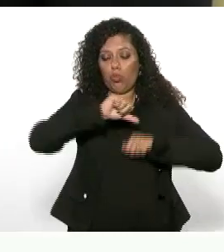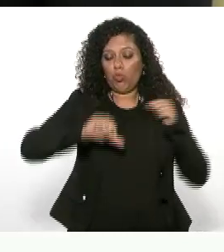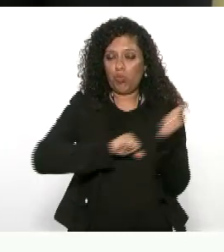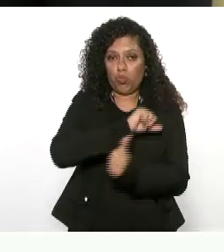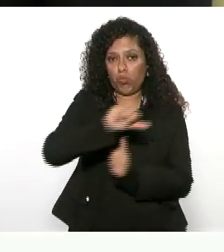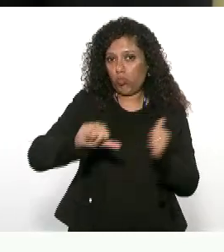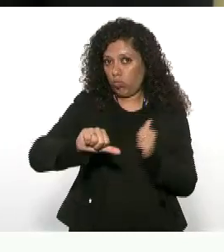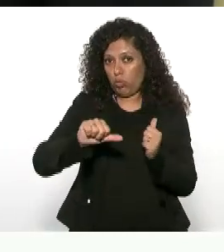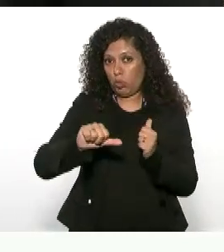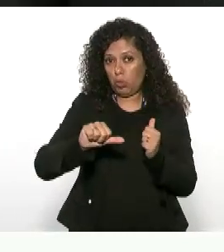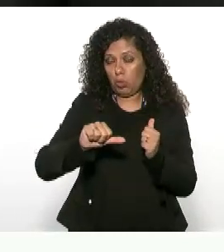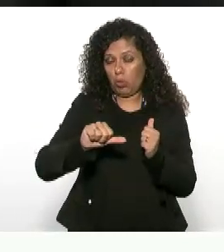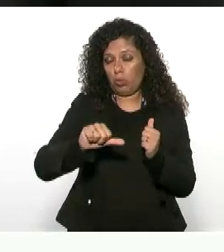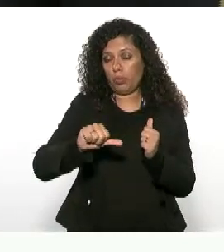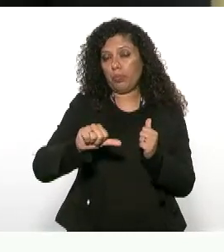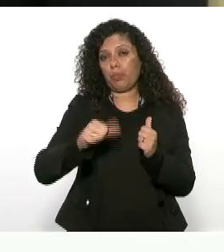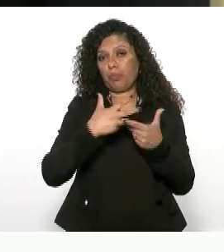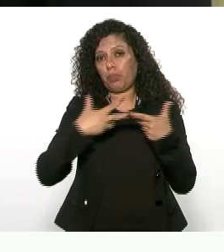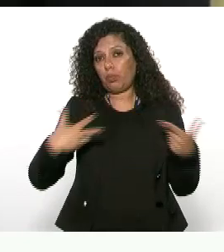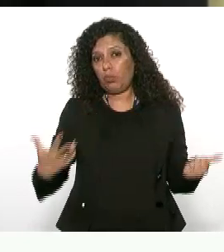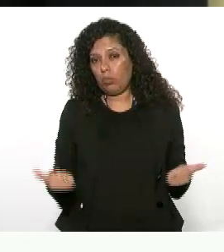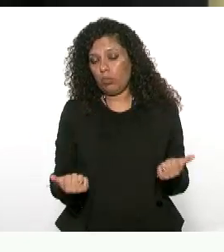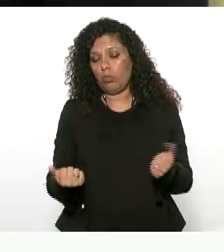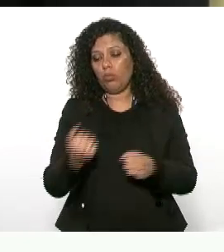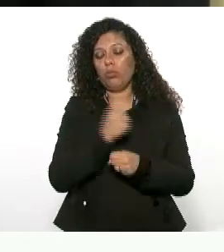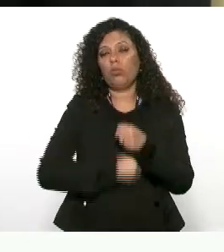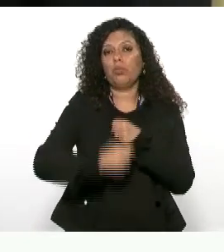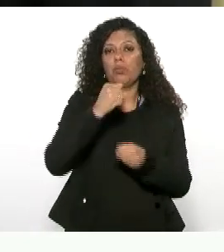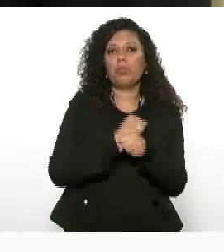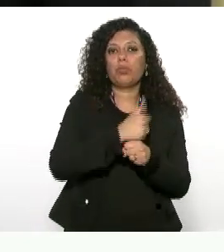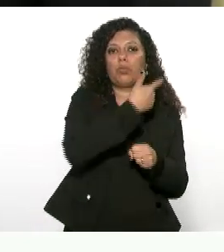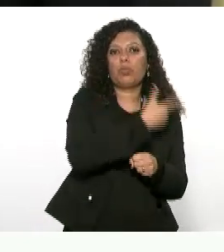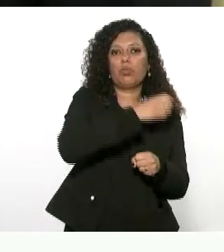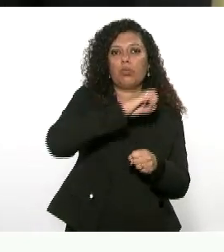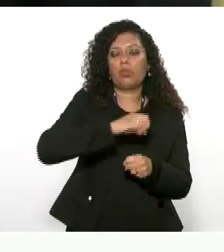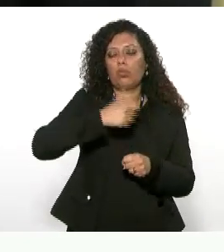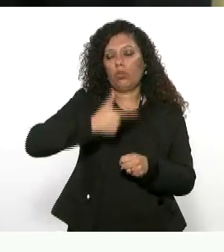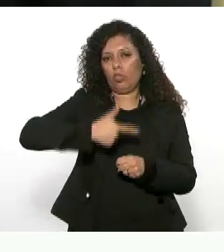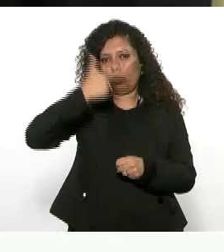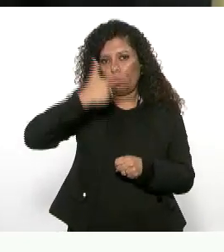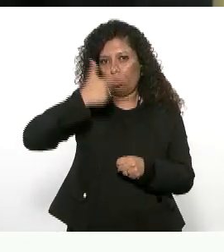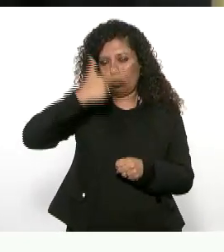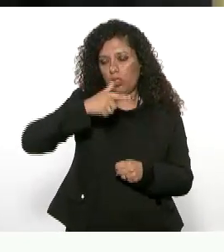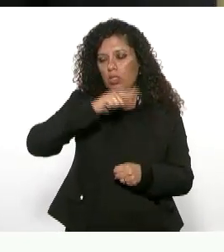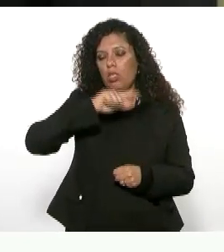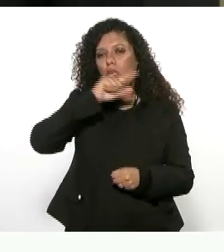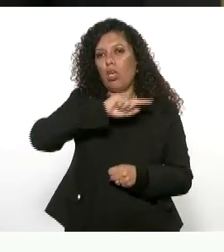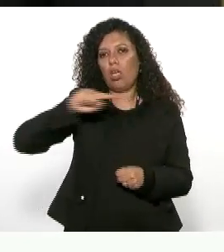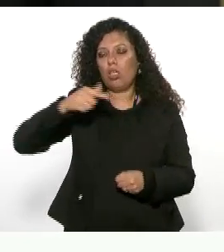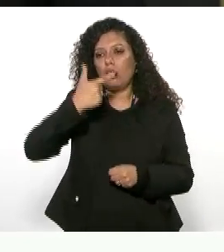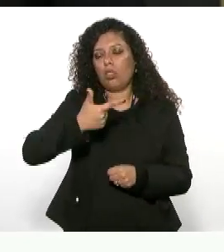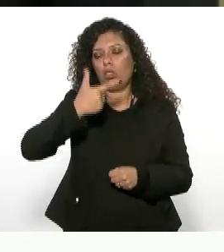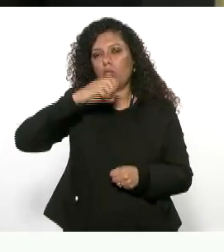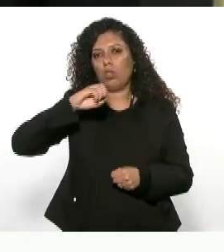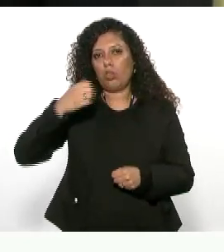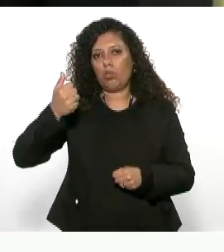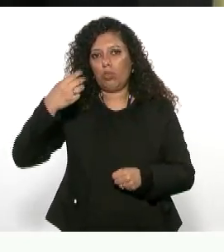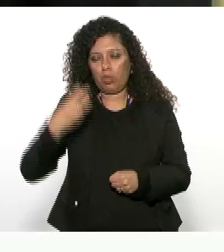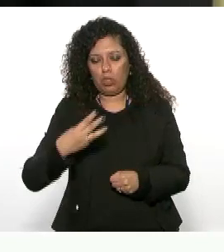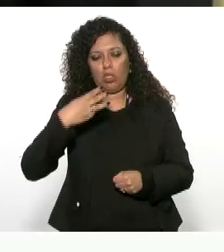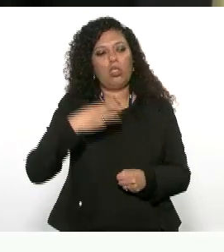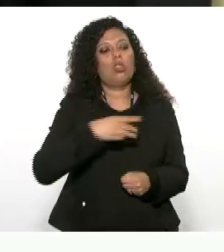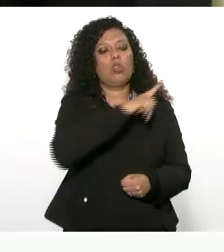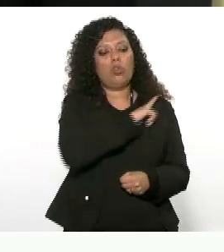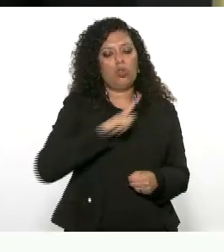muito distante no ano de 2012, 2013. Nós recebemos uma visita do governo